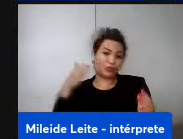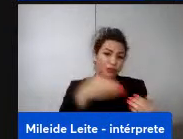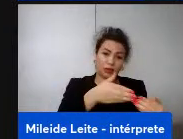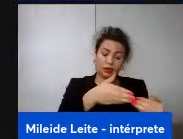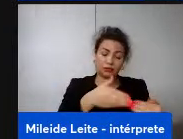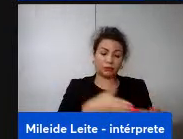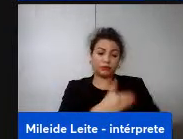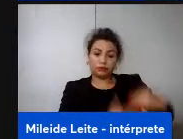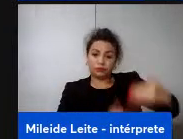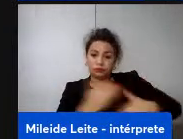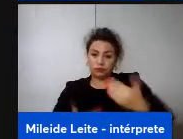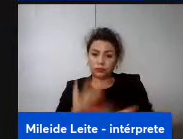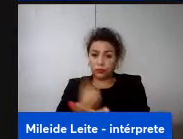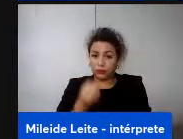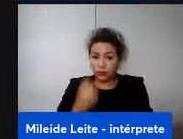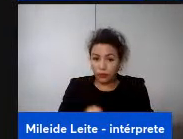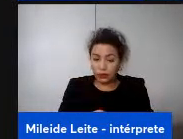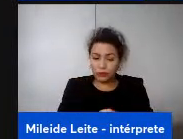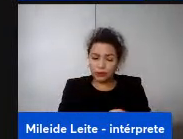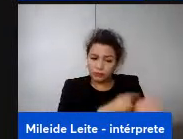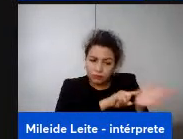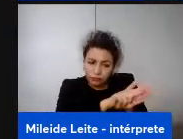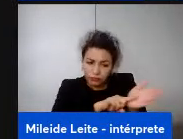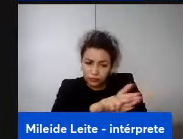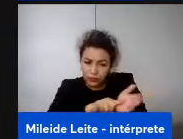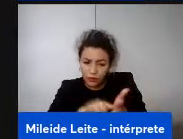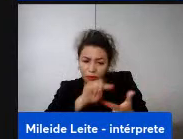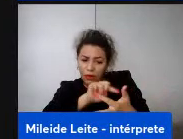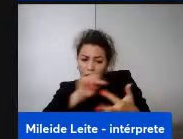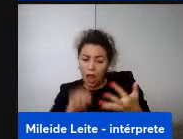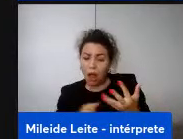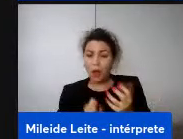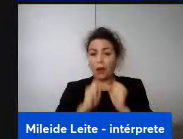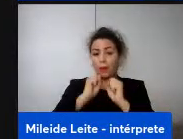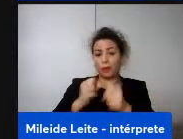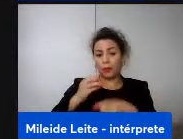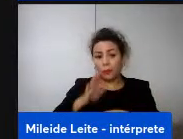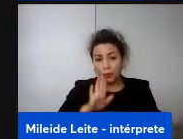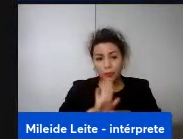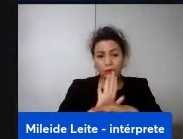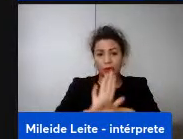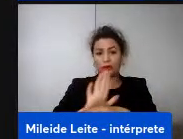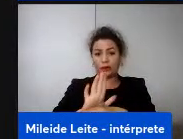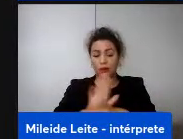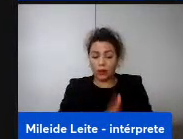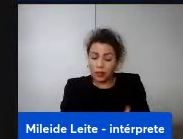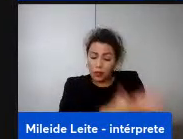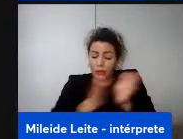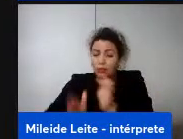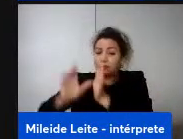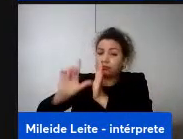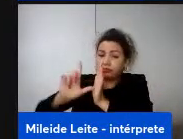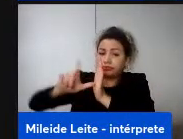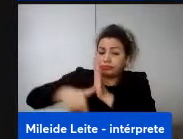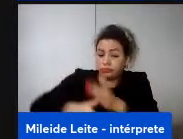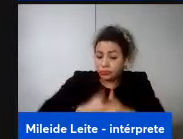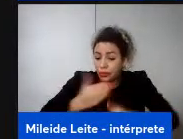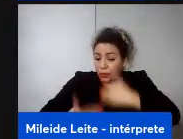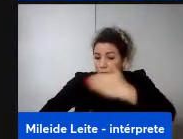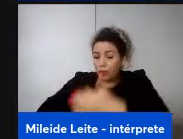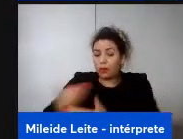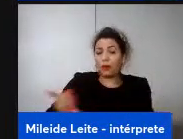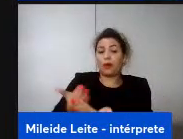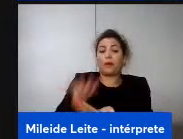exame desses fatores pode contribuir, ainda que numa etapa mais tardia do processo de